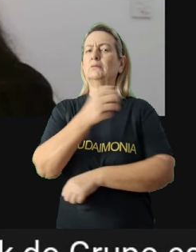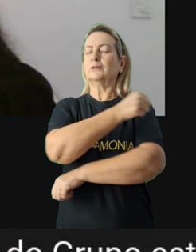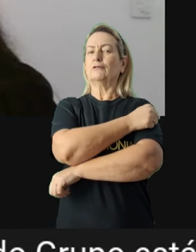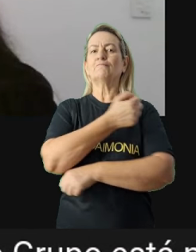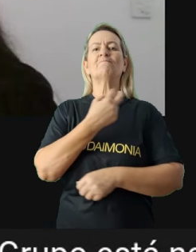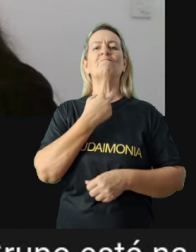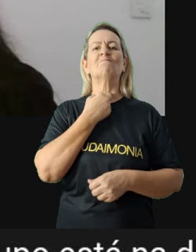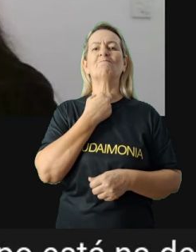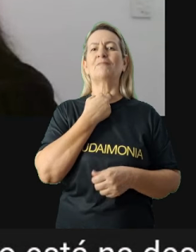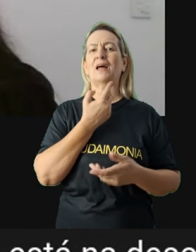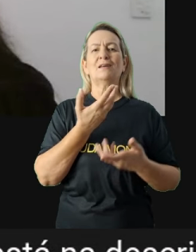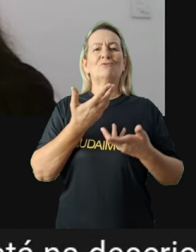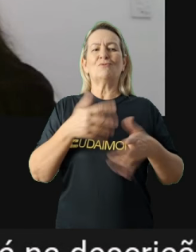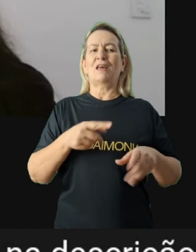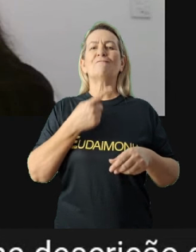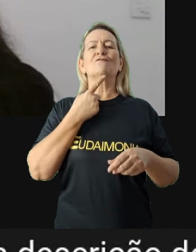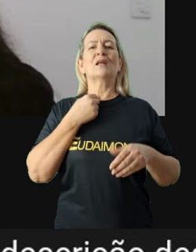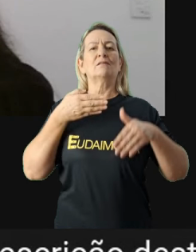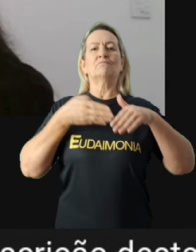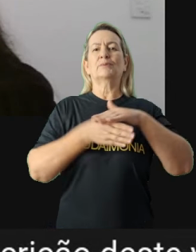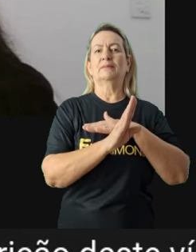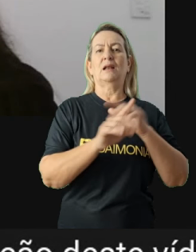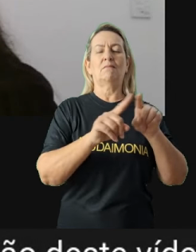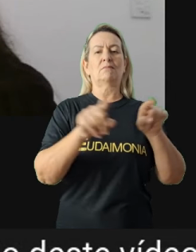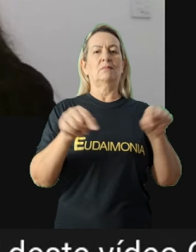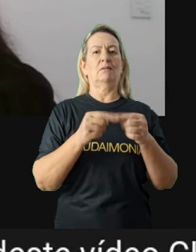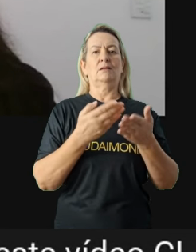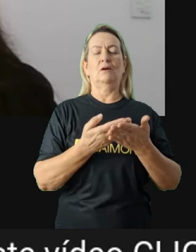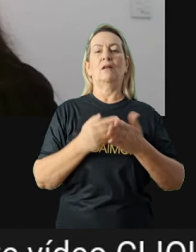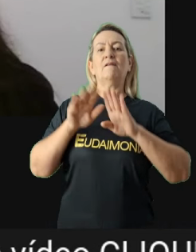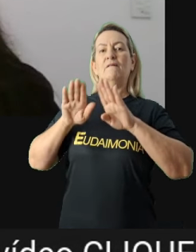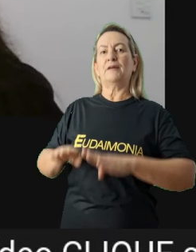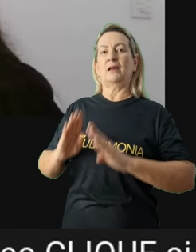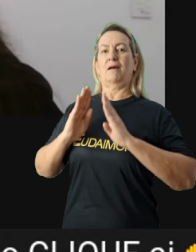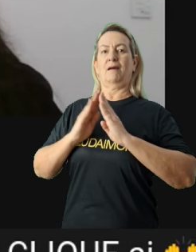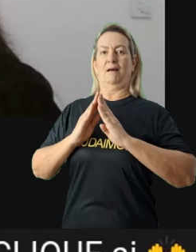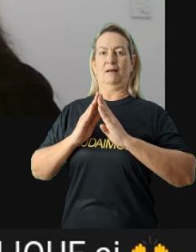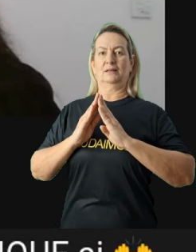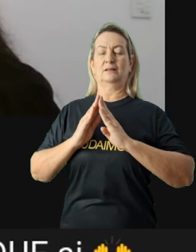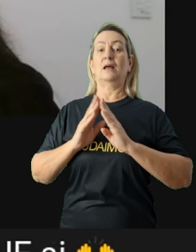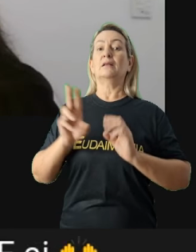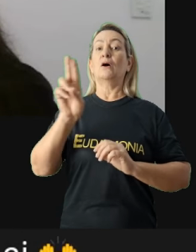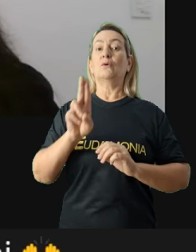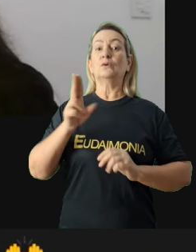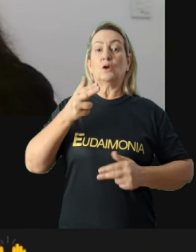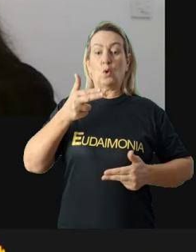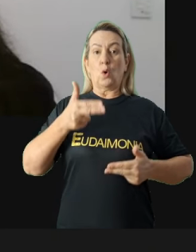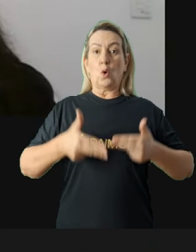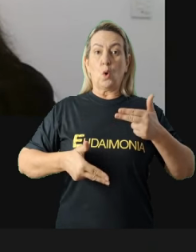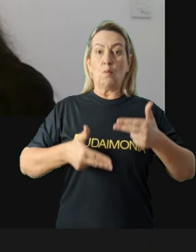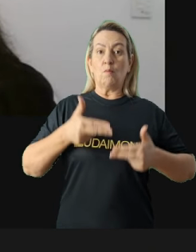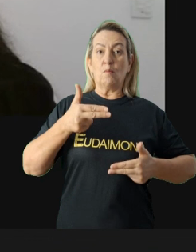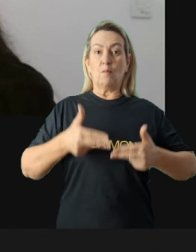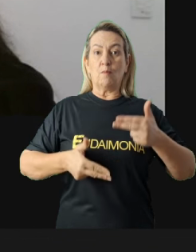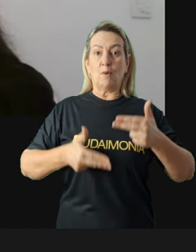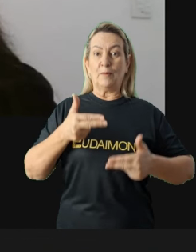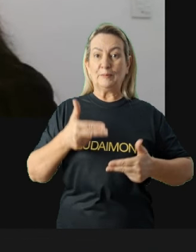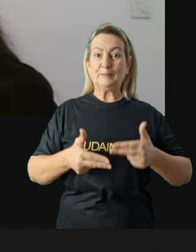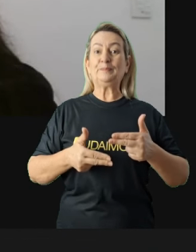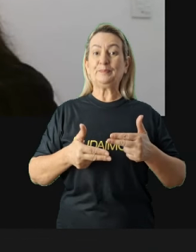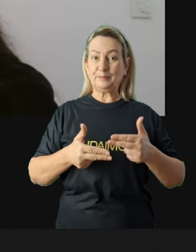coisas, não se sentem à vontade para voltar para a sala de aula. Então, eles estão em casa e